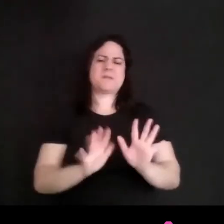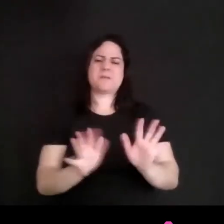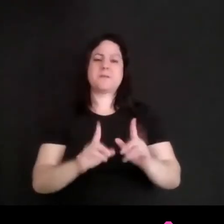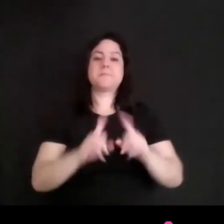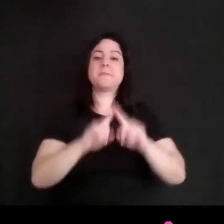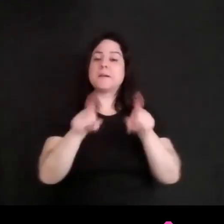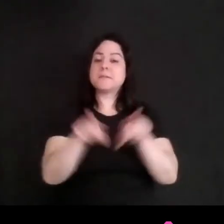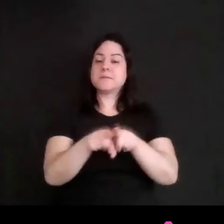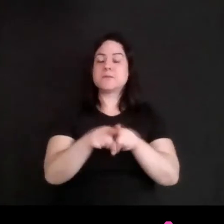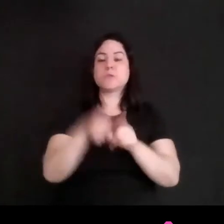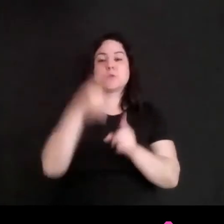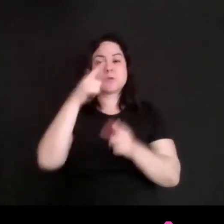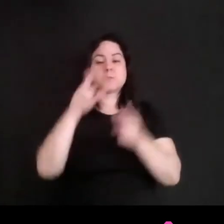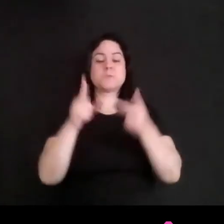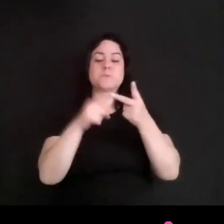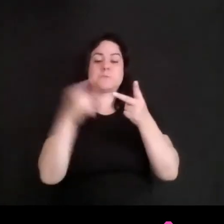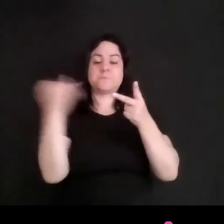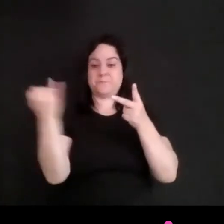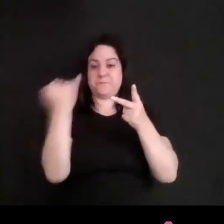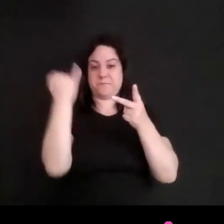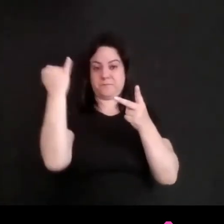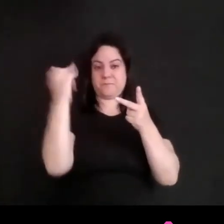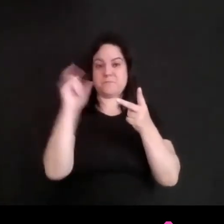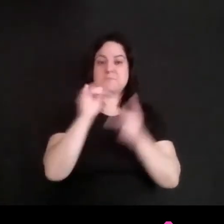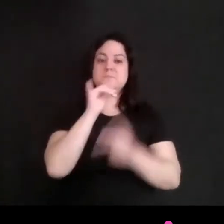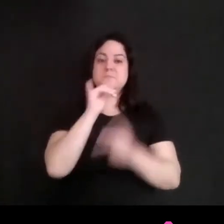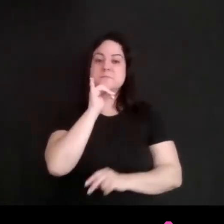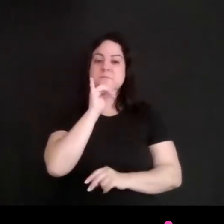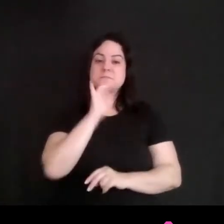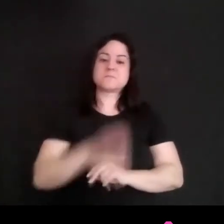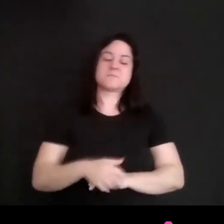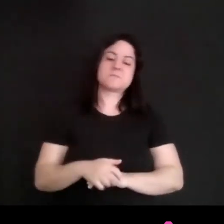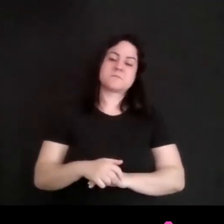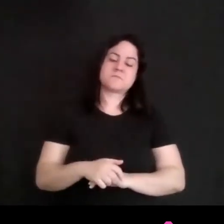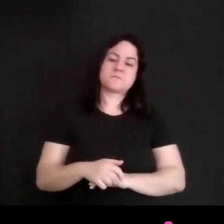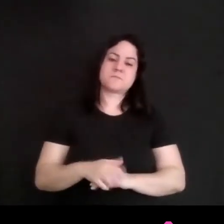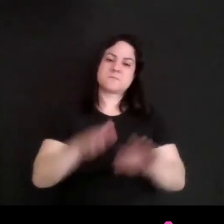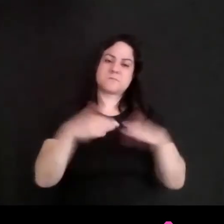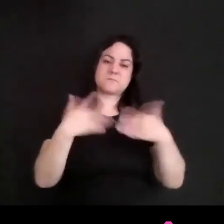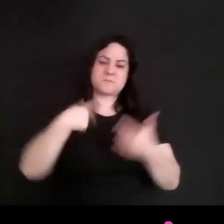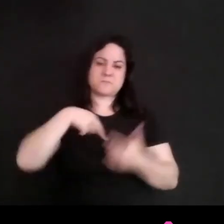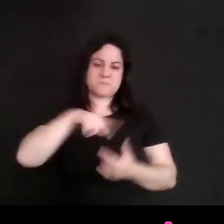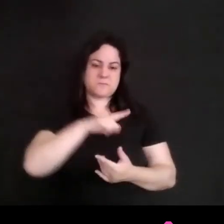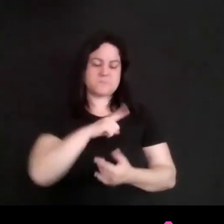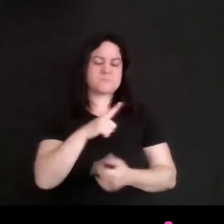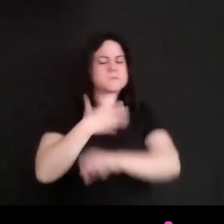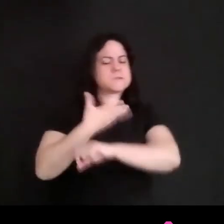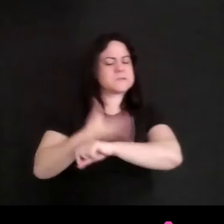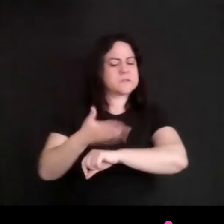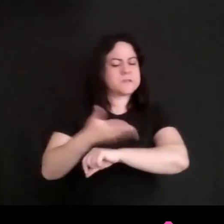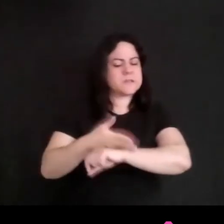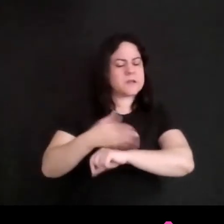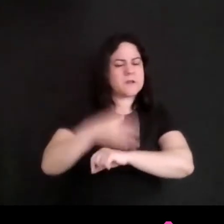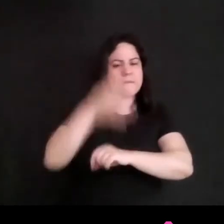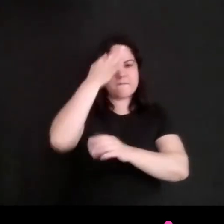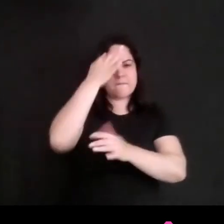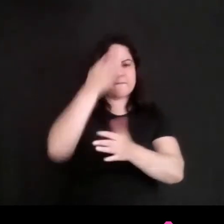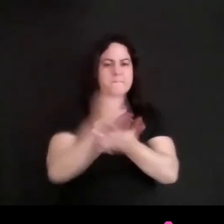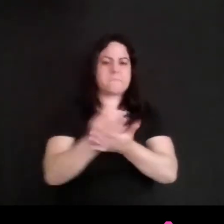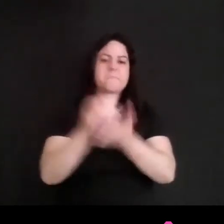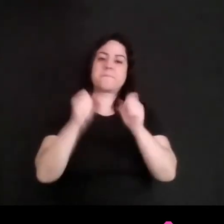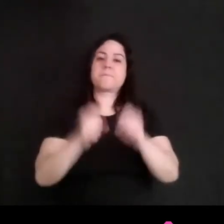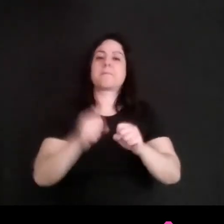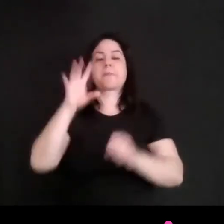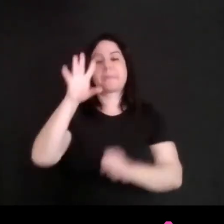importantes. Uma delas é a seguinte: quando nós estamos exercitando a fé, podem